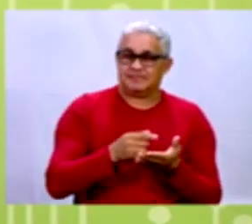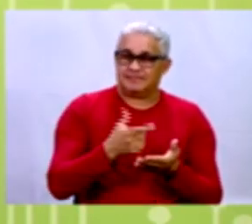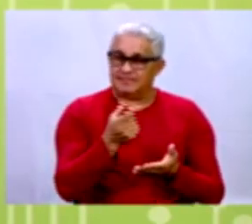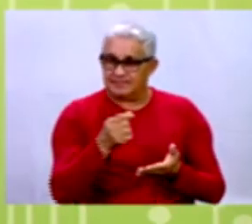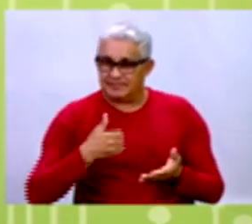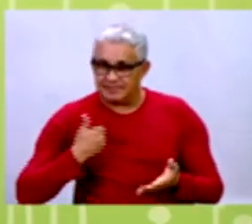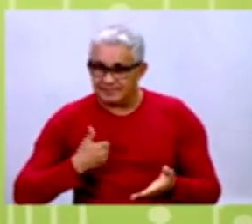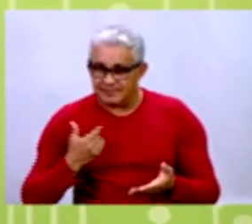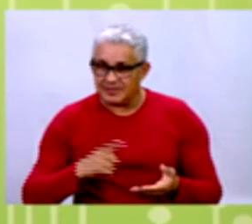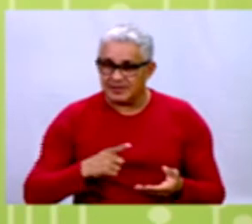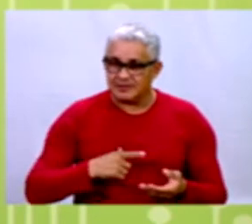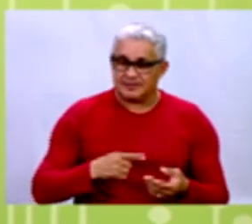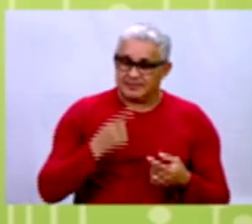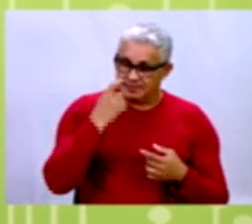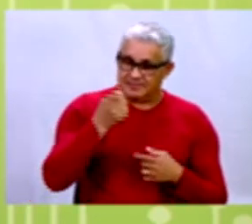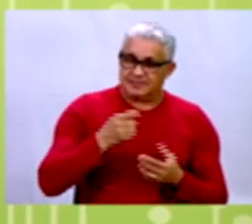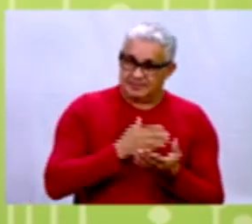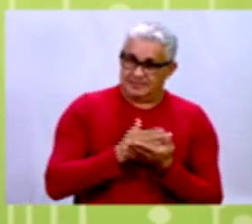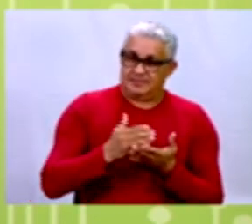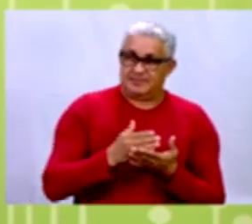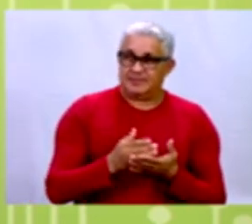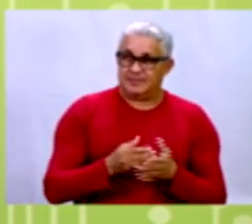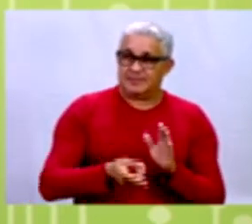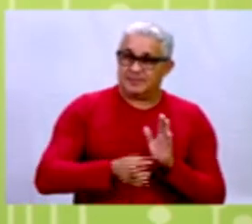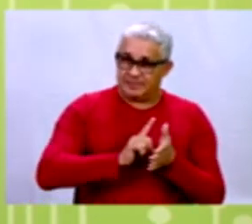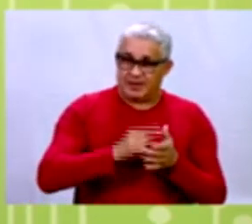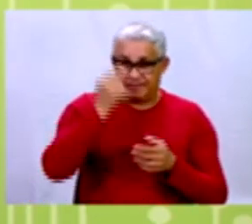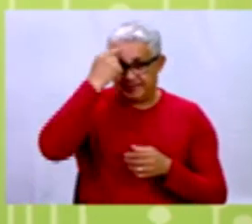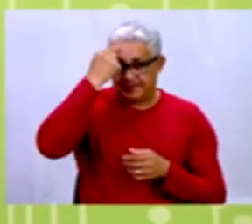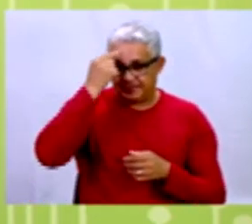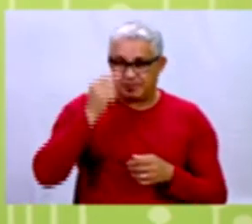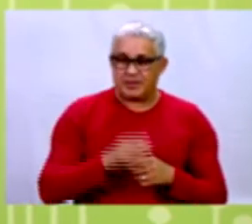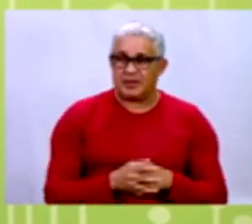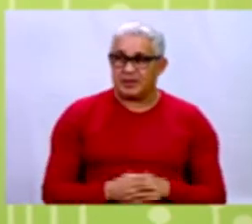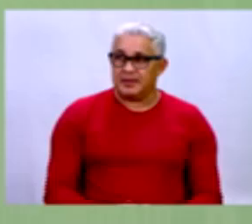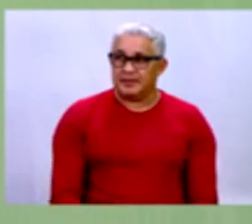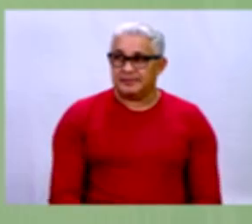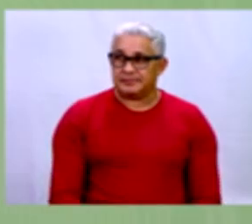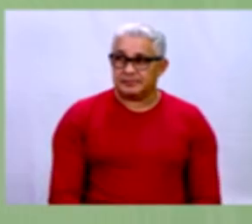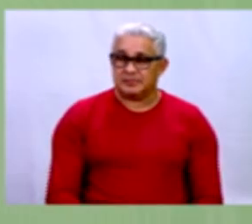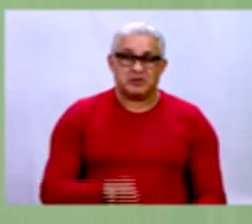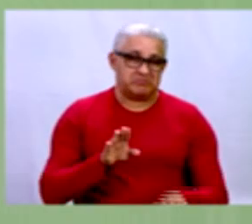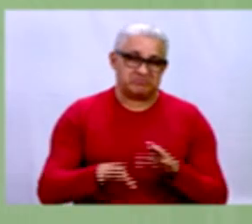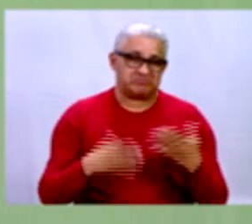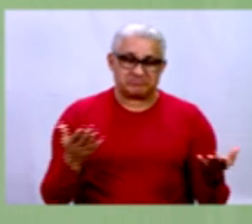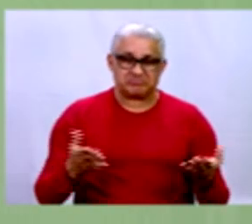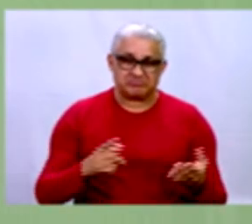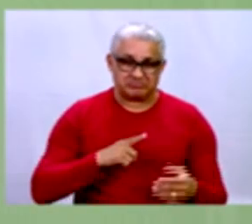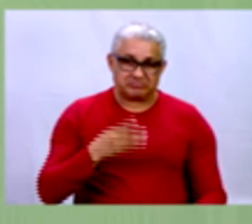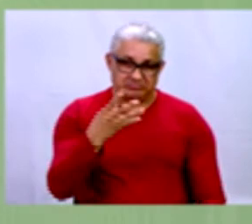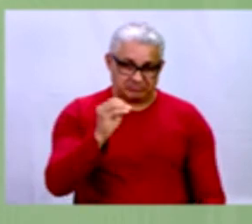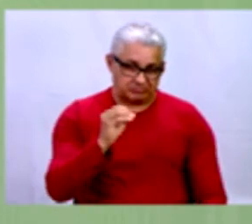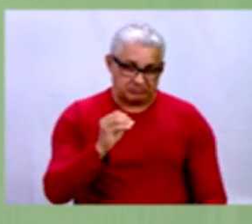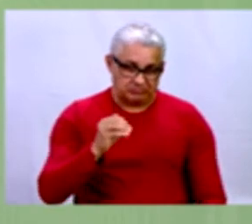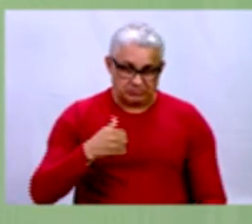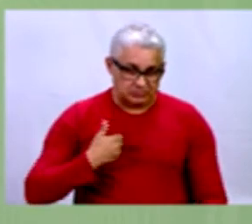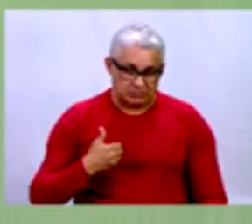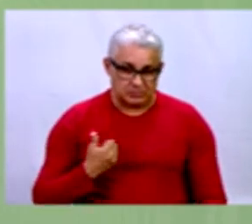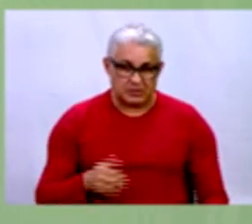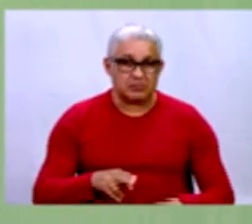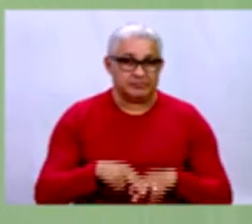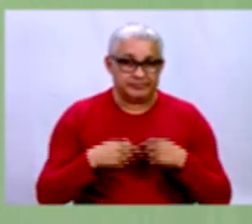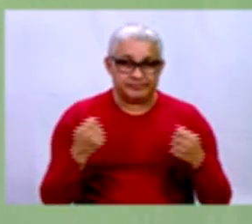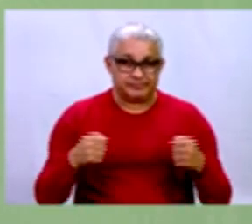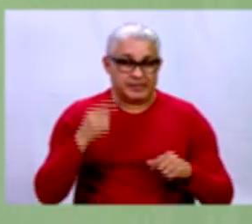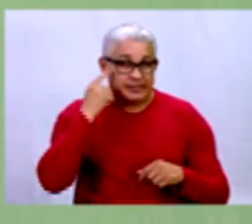tanto. Então é bem interessante a gente começar a pensar nisso mesmo, tá? Independente, quem já tem 40, pessoal, não é por isso que é para